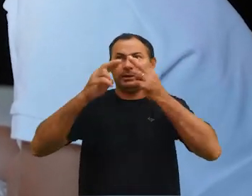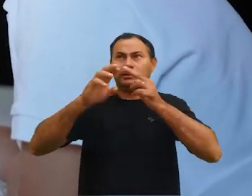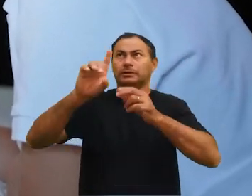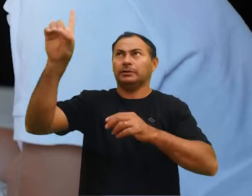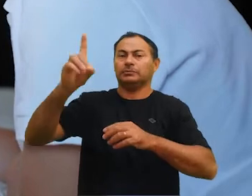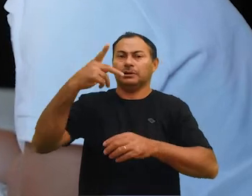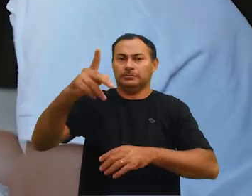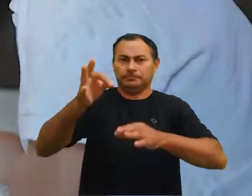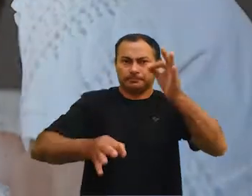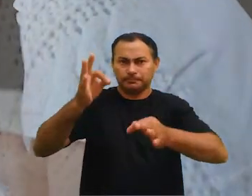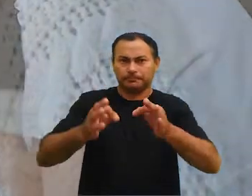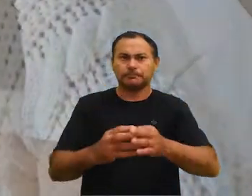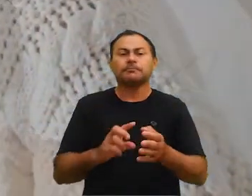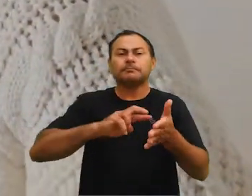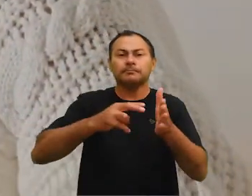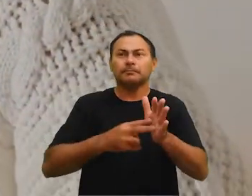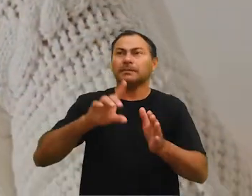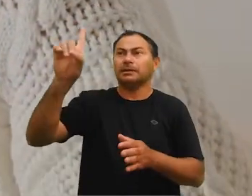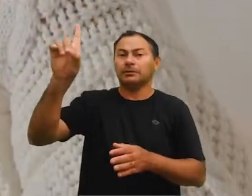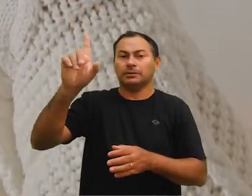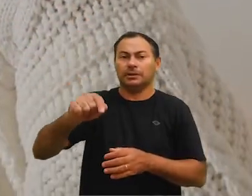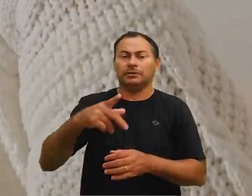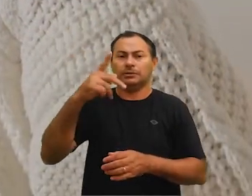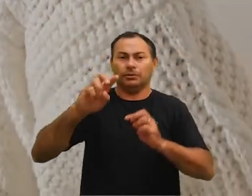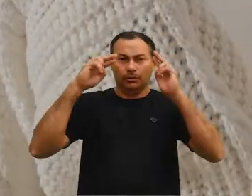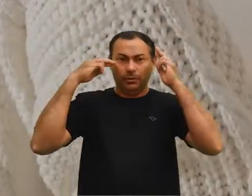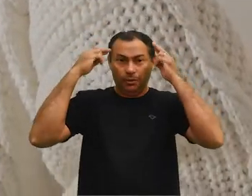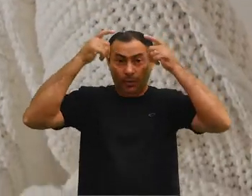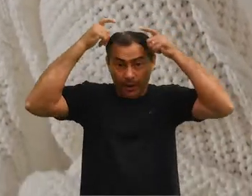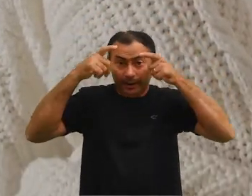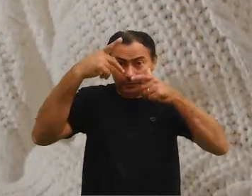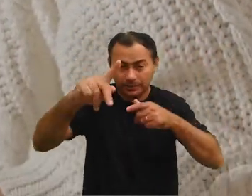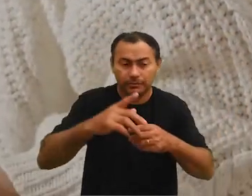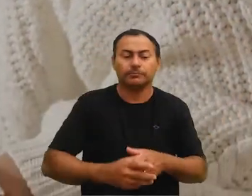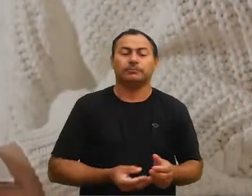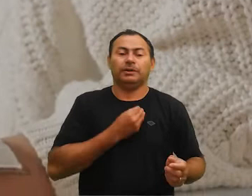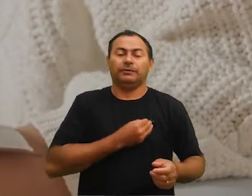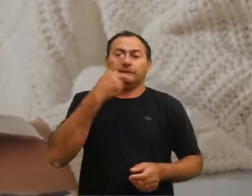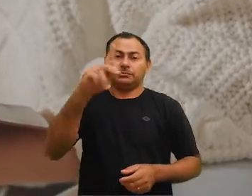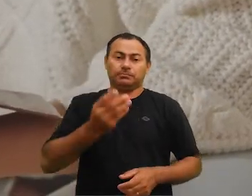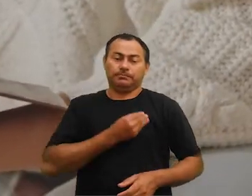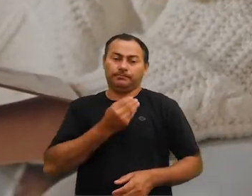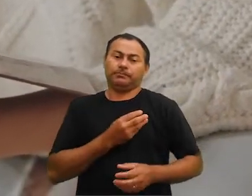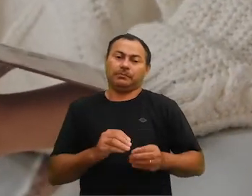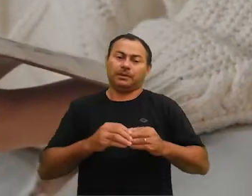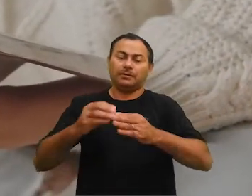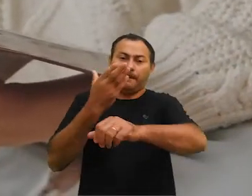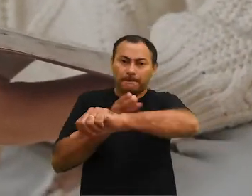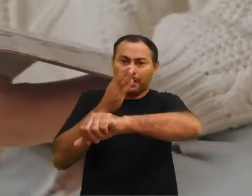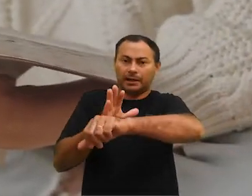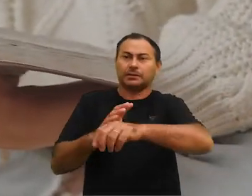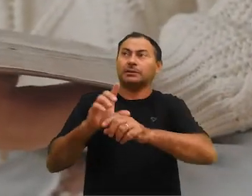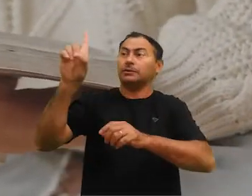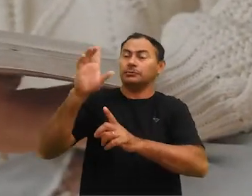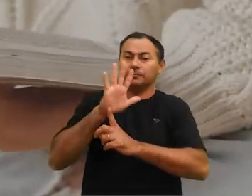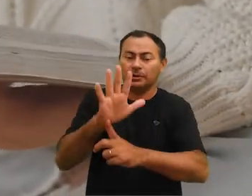de Deus e a sua justiça. Isso quer dizer que Deus é o seu rei e que Ele reina sobre a sua vida, que você deve praticar aquilo